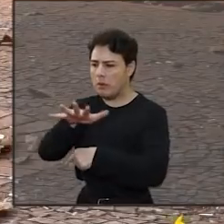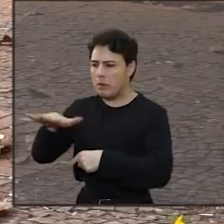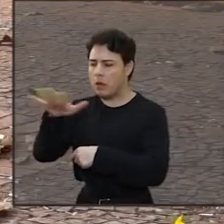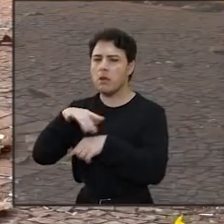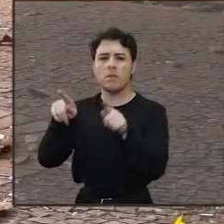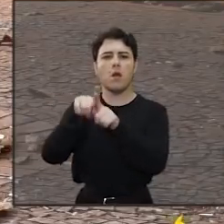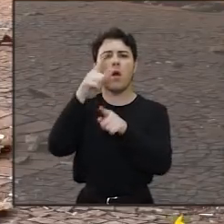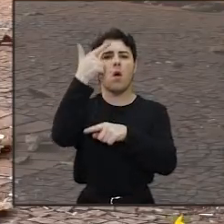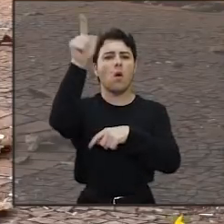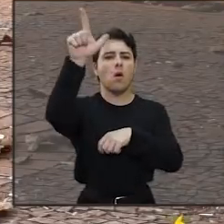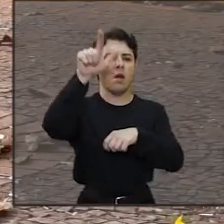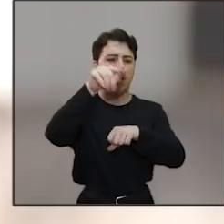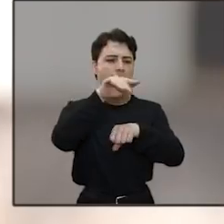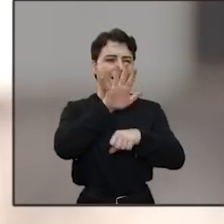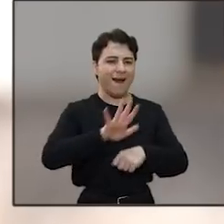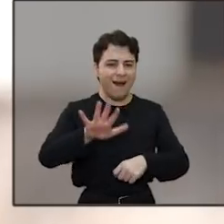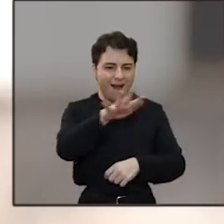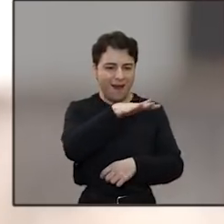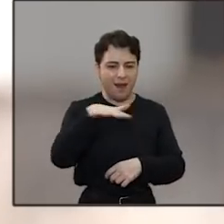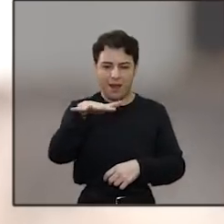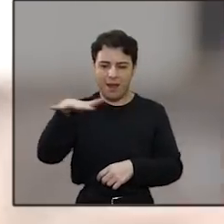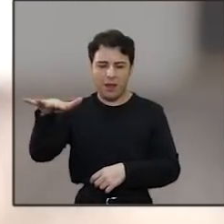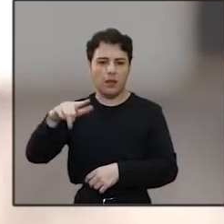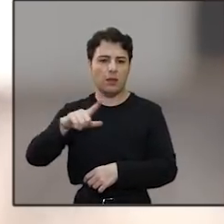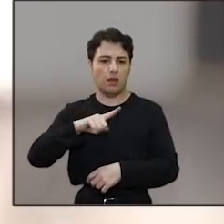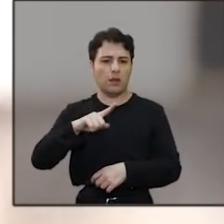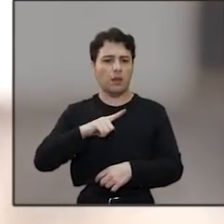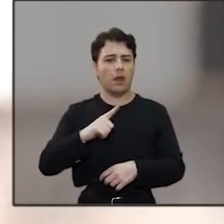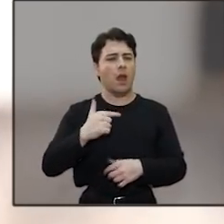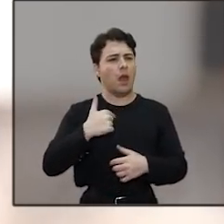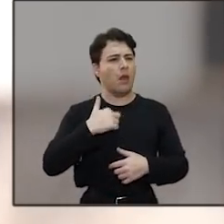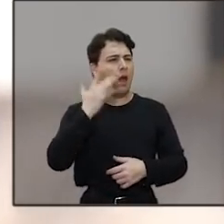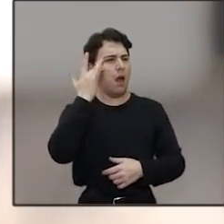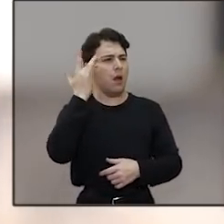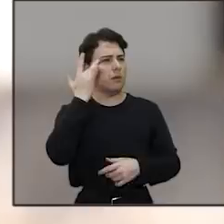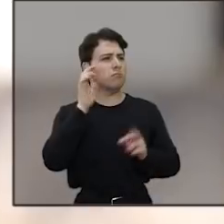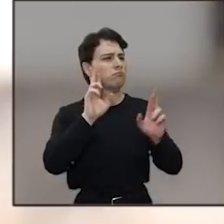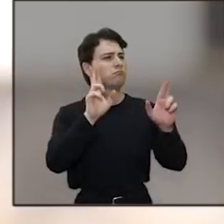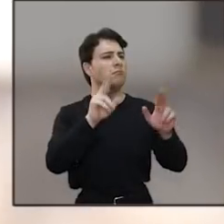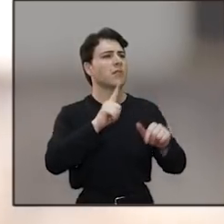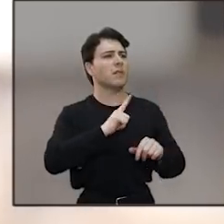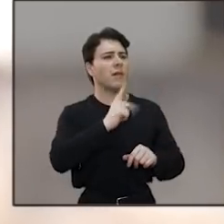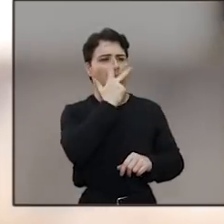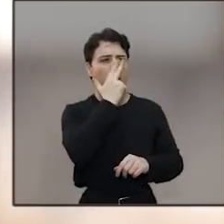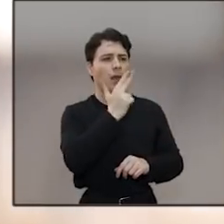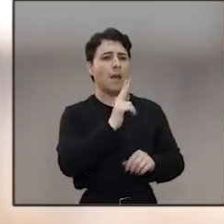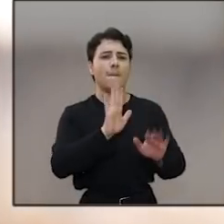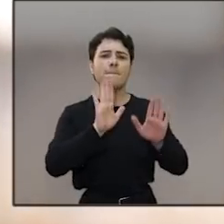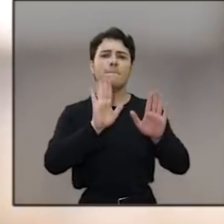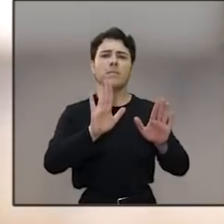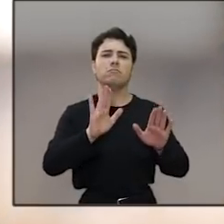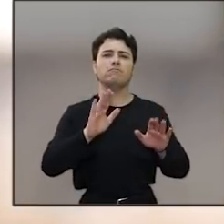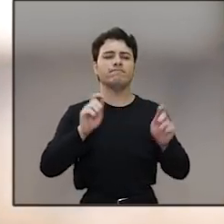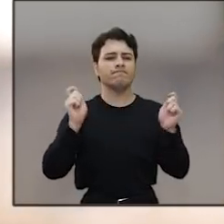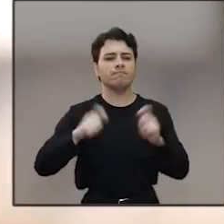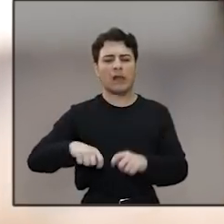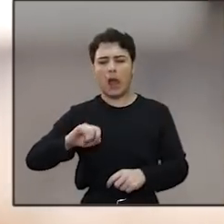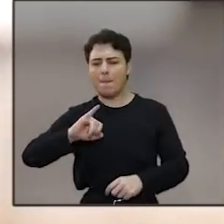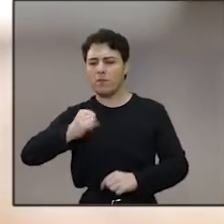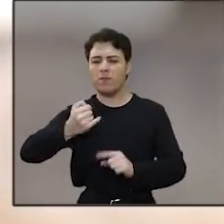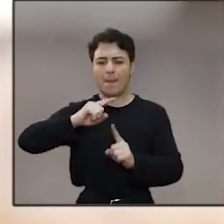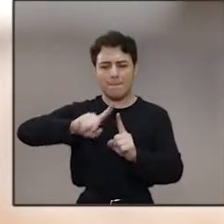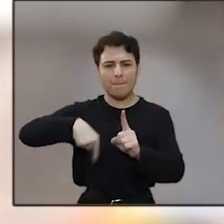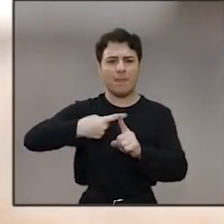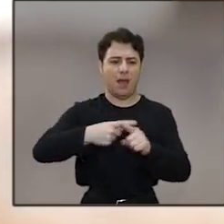na área da música, acho que nas outras áreas também, eu não conheço tanto das outras áreas, mas eu acredito que existe esse incentivo sim, mas acho que